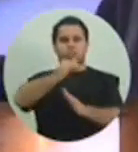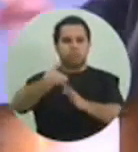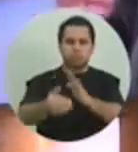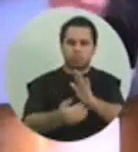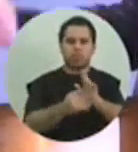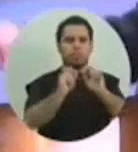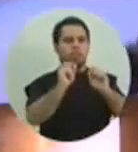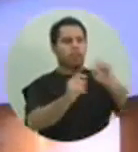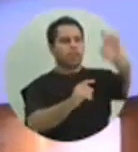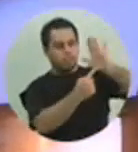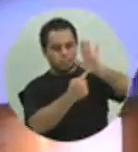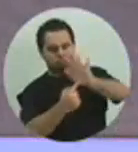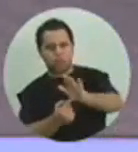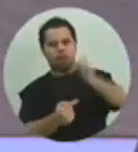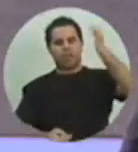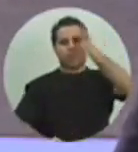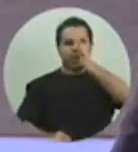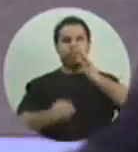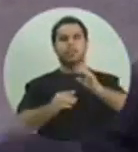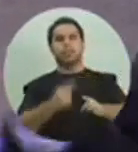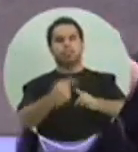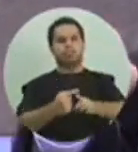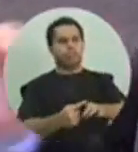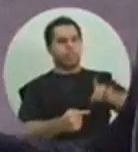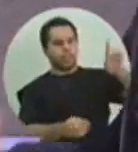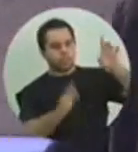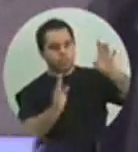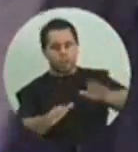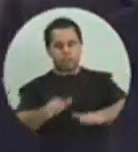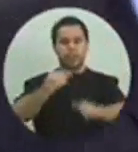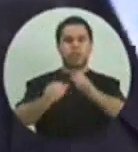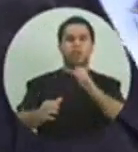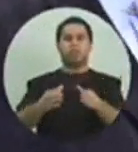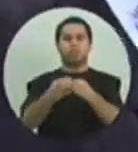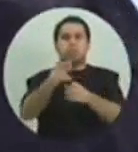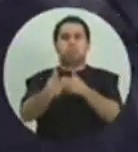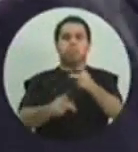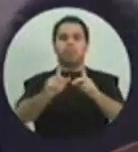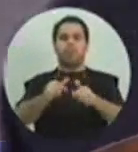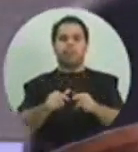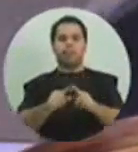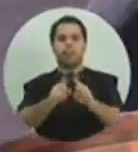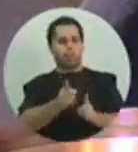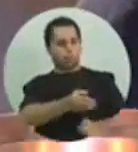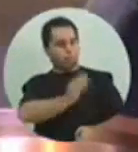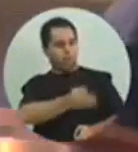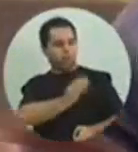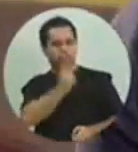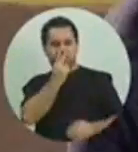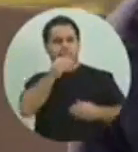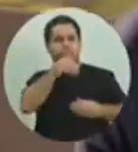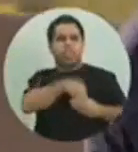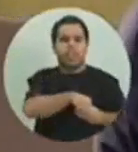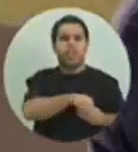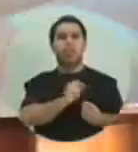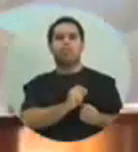apesar de toda a manifestação da graça, apesar de todo o chamado, aquele povo guardava